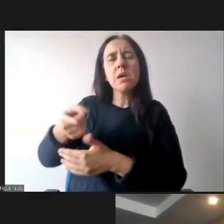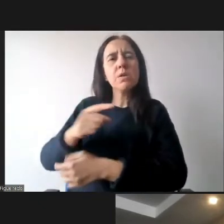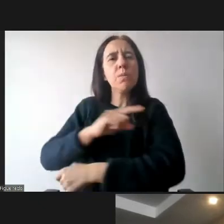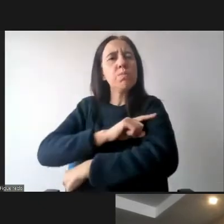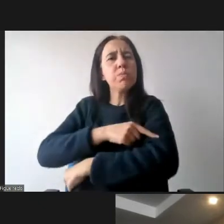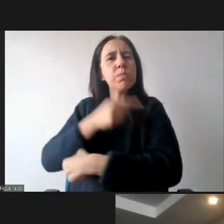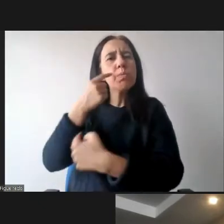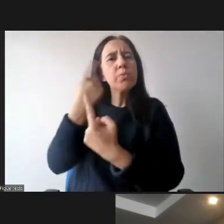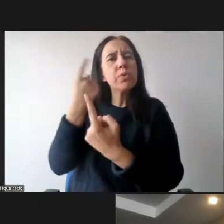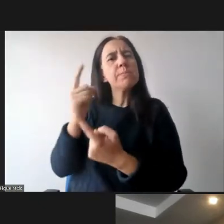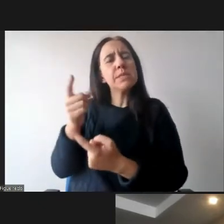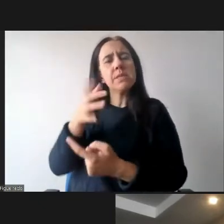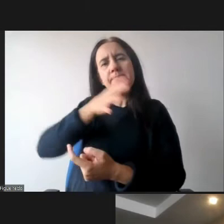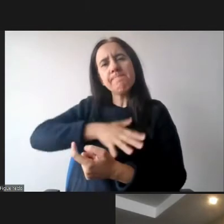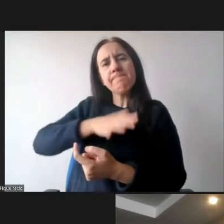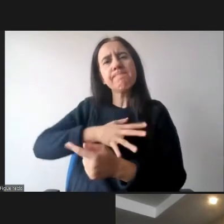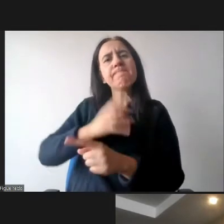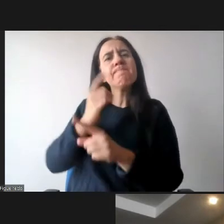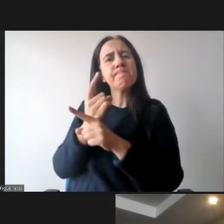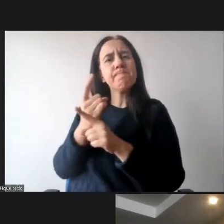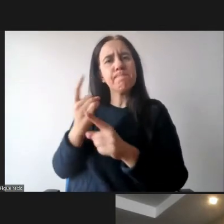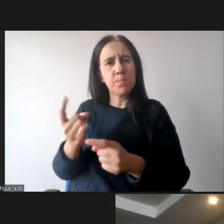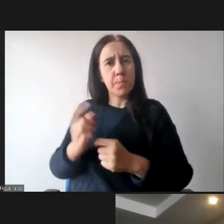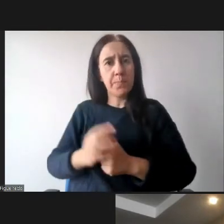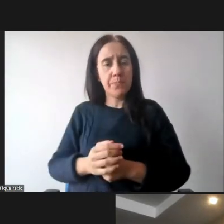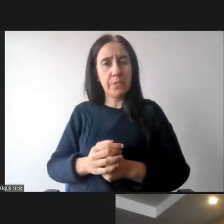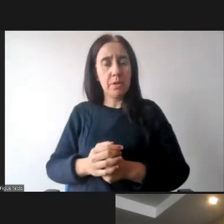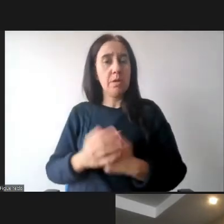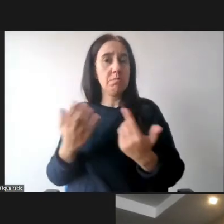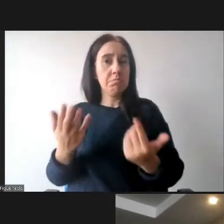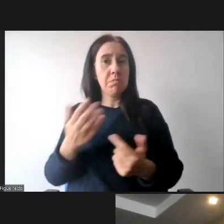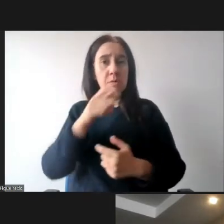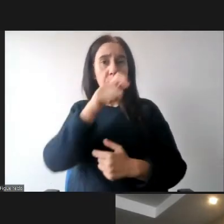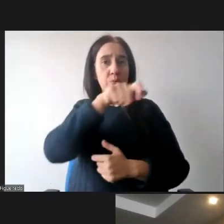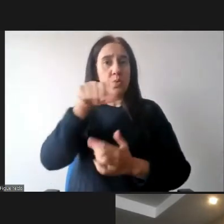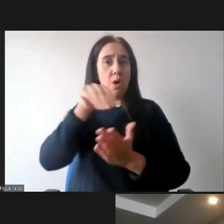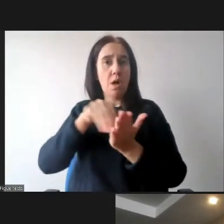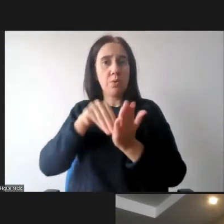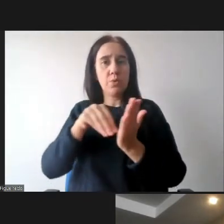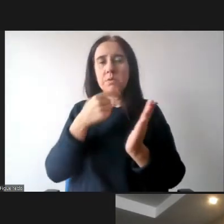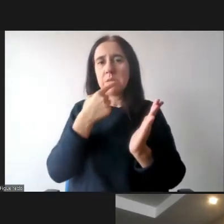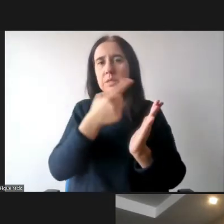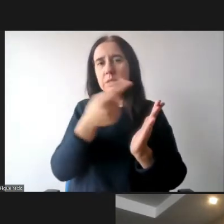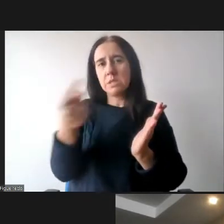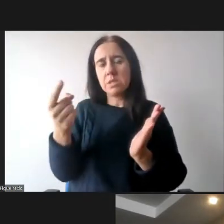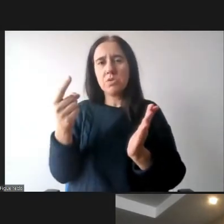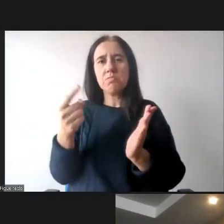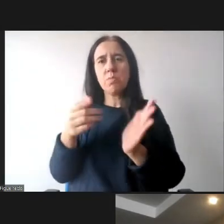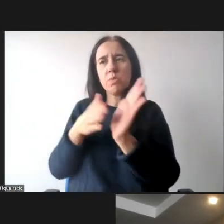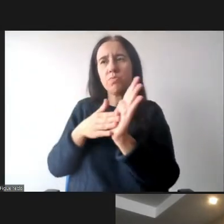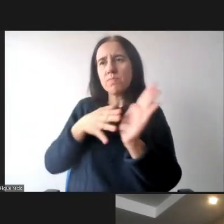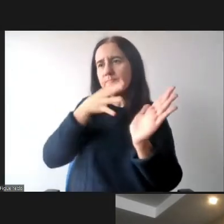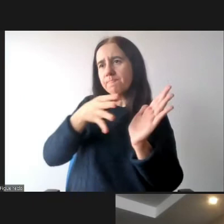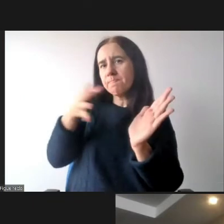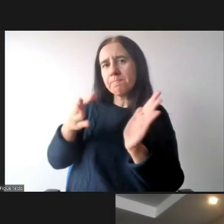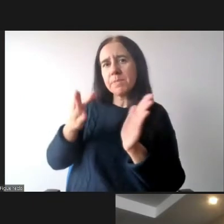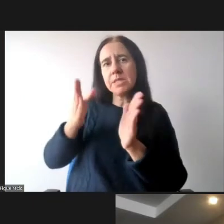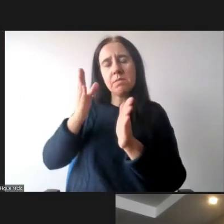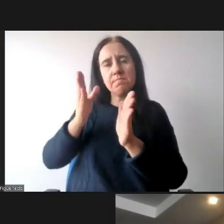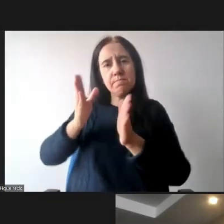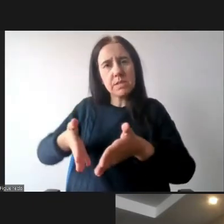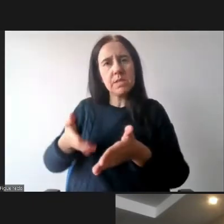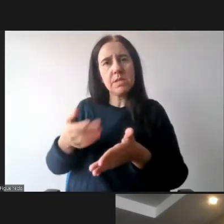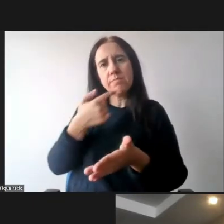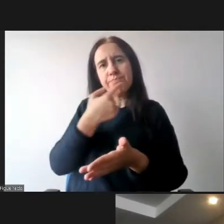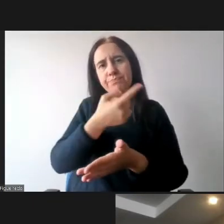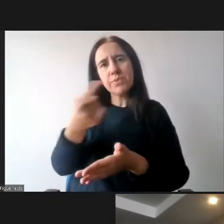de justificação. Ou seja, alguns autores falam na ideia de uma cultura de justificação e, no fundo,